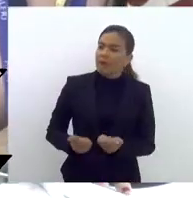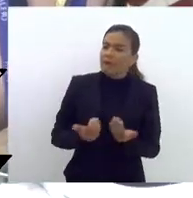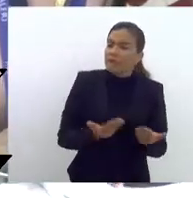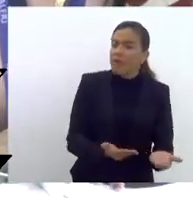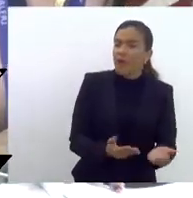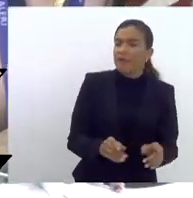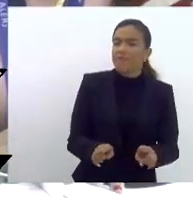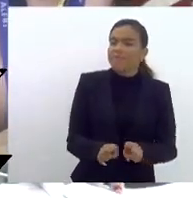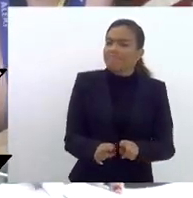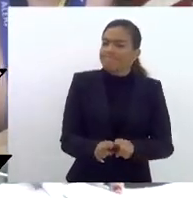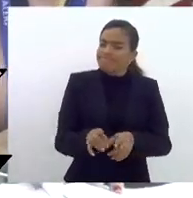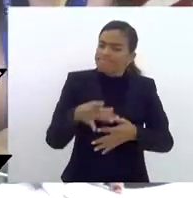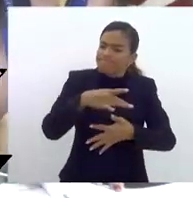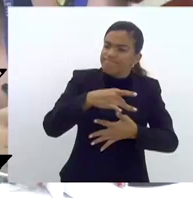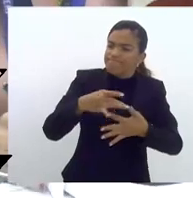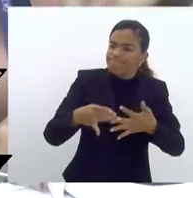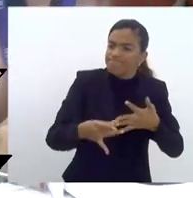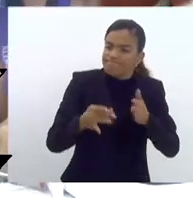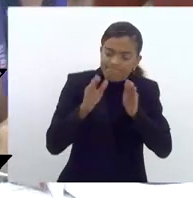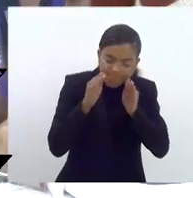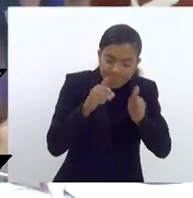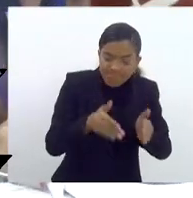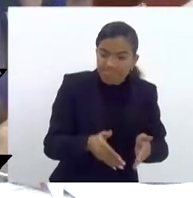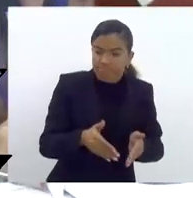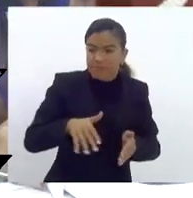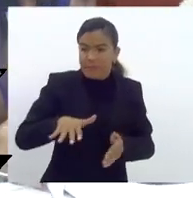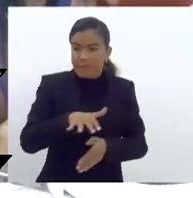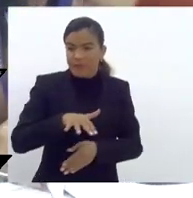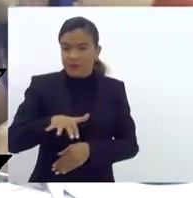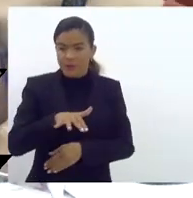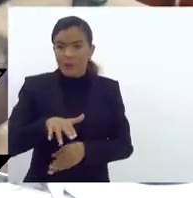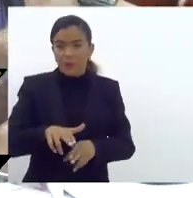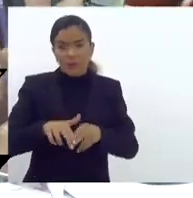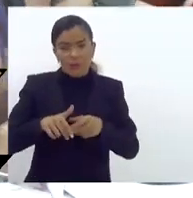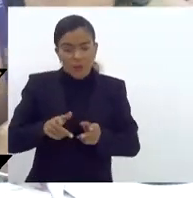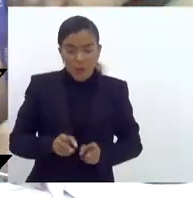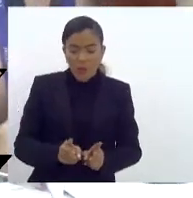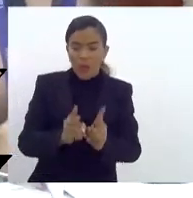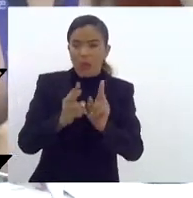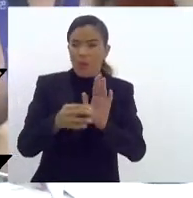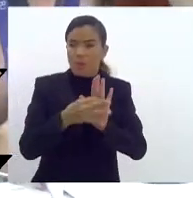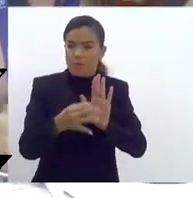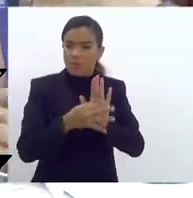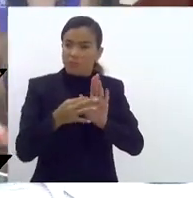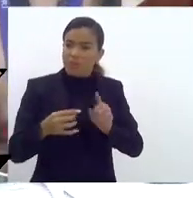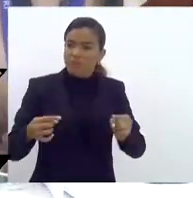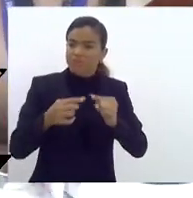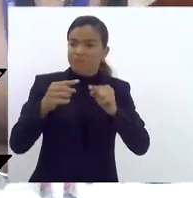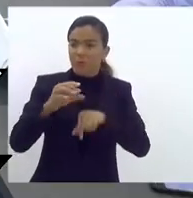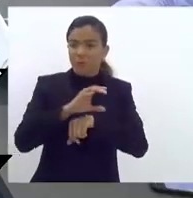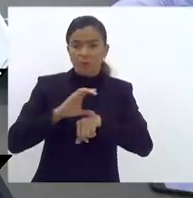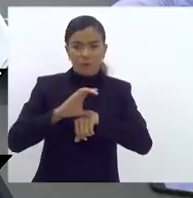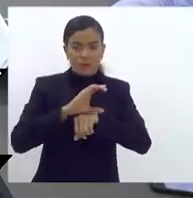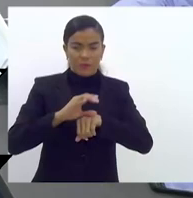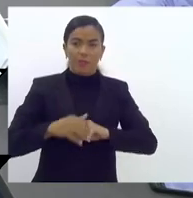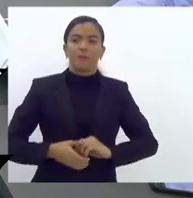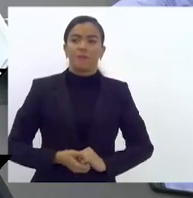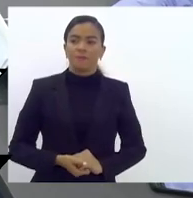uma especificidade para este caso então por isso gostaria de manter o parecer pela constitucionalidade Agradeço